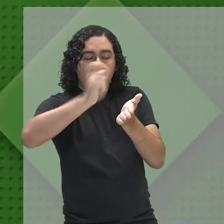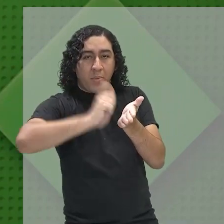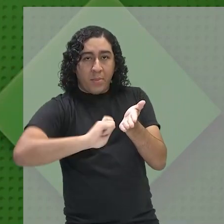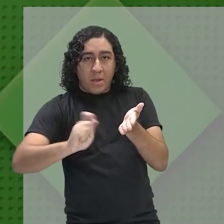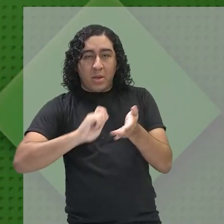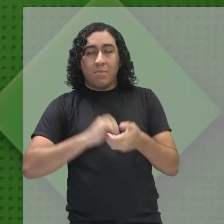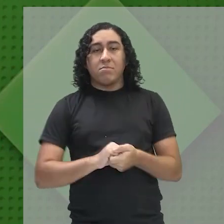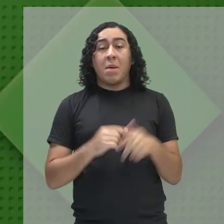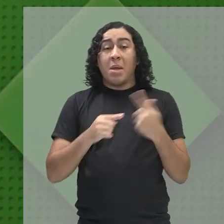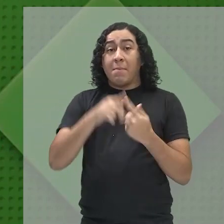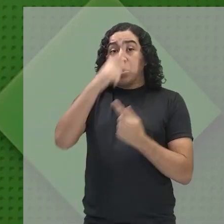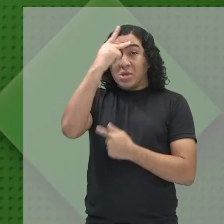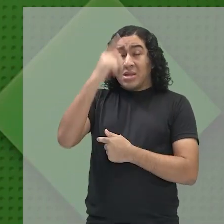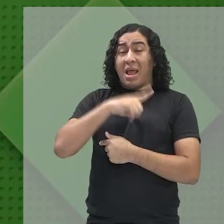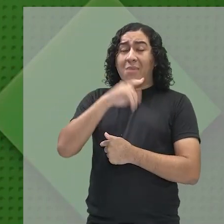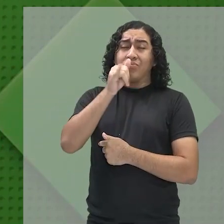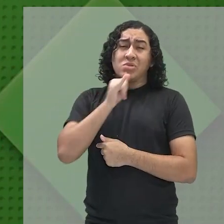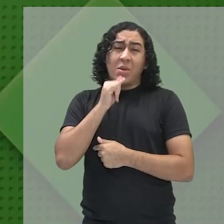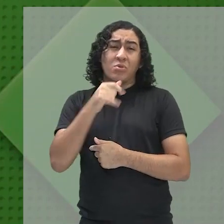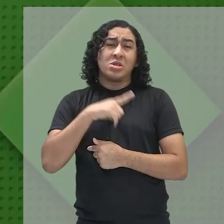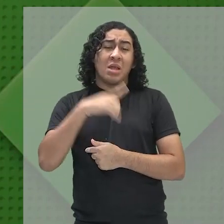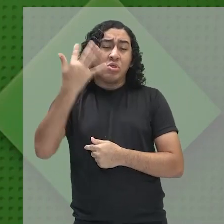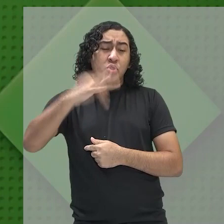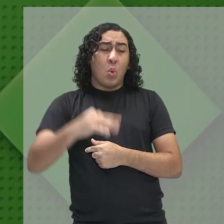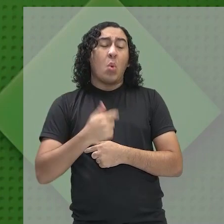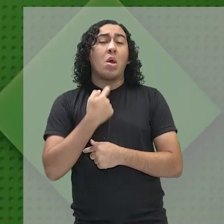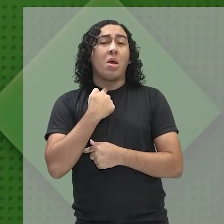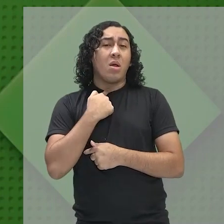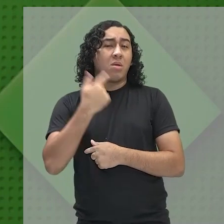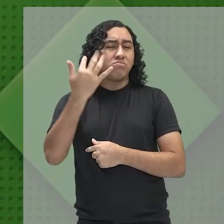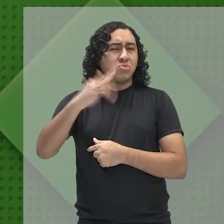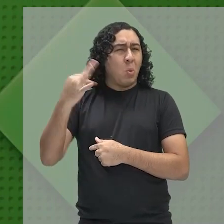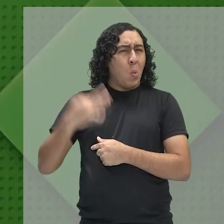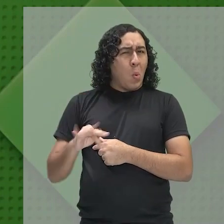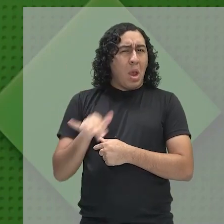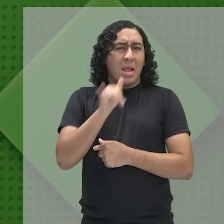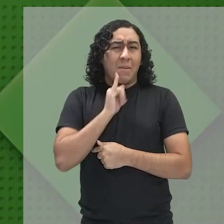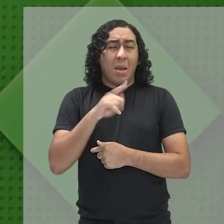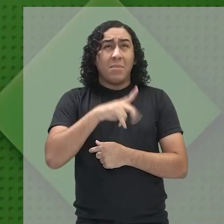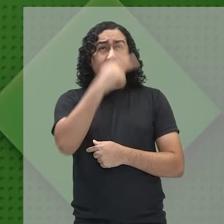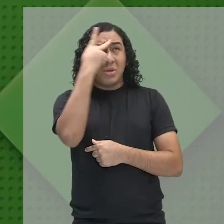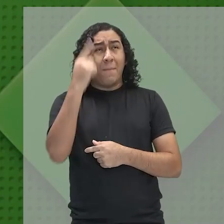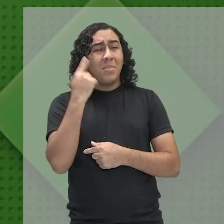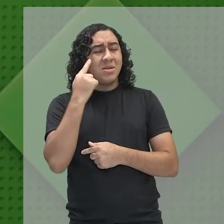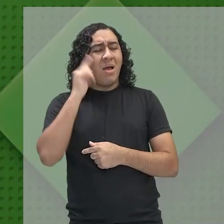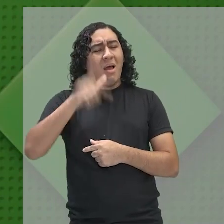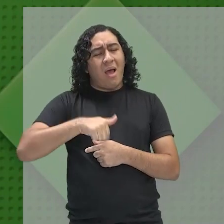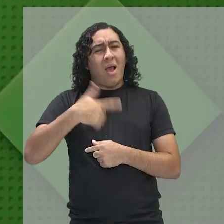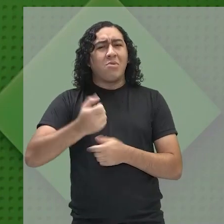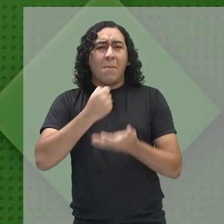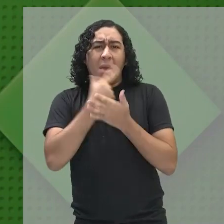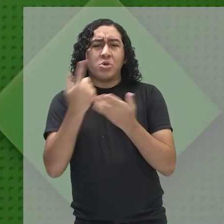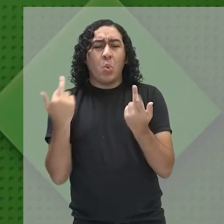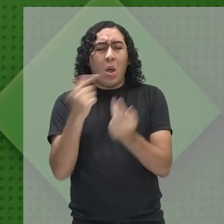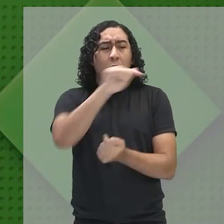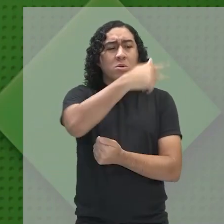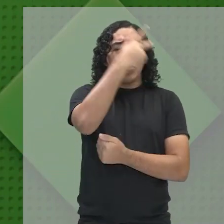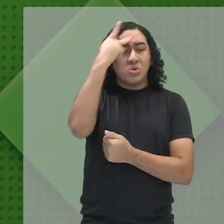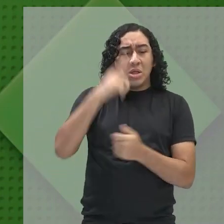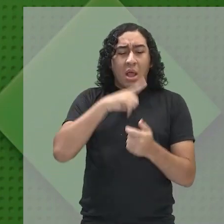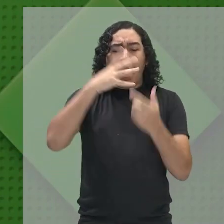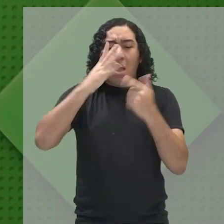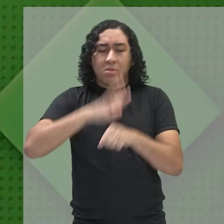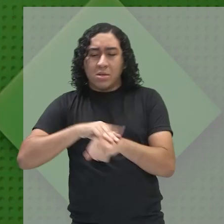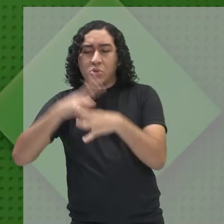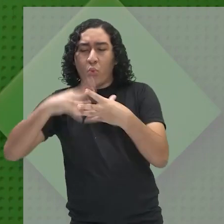de garganta, aqui fica só um alerta aí para todo mundo, uma simples dor de garganta, as pessoas falam, eu vou tomar o mesmo remédio que o fulano tomou e deu certo. Nem